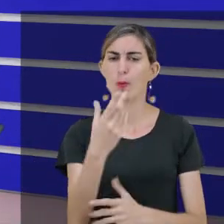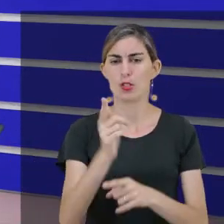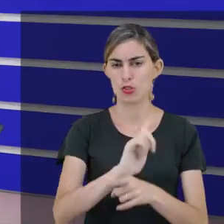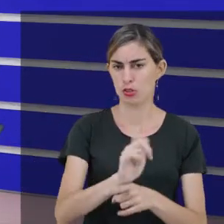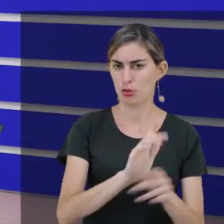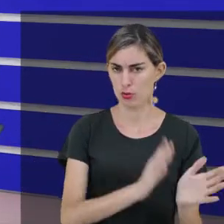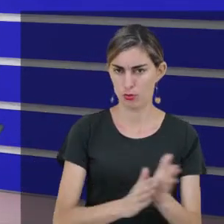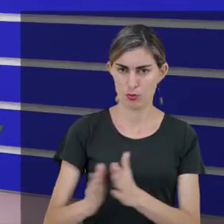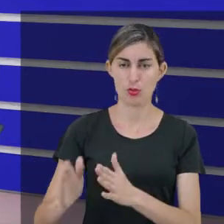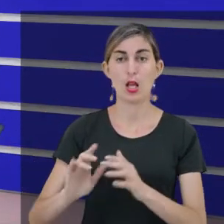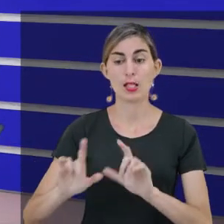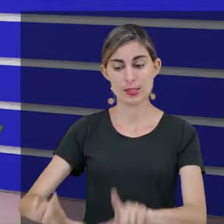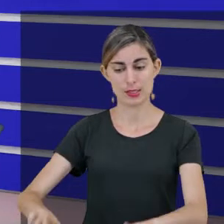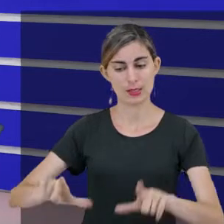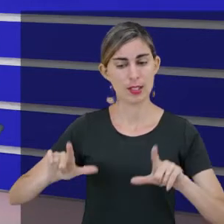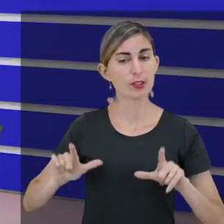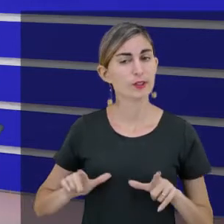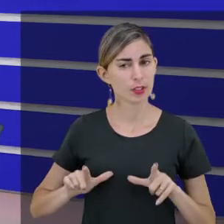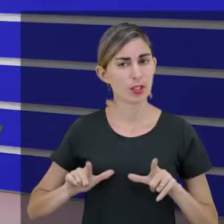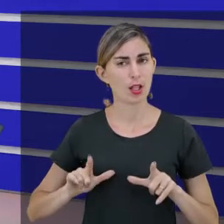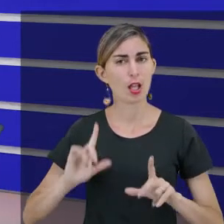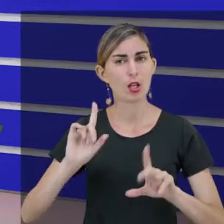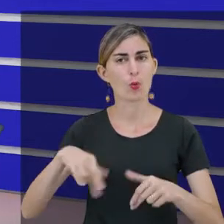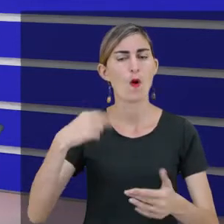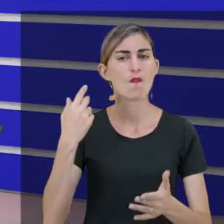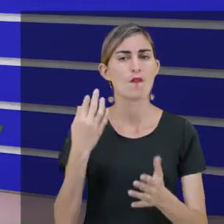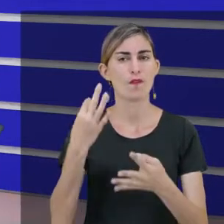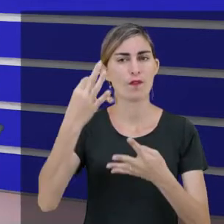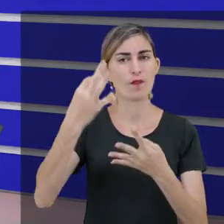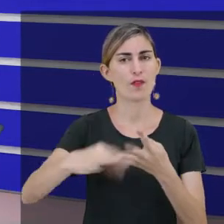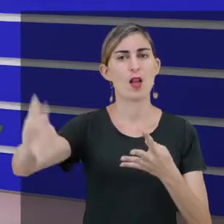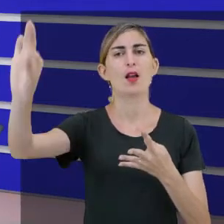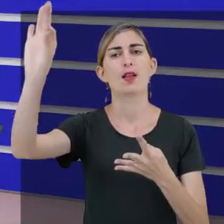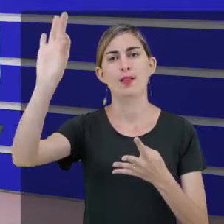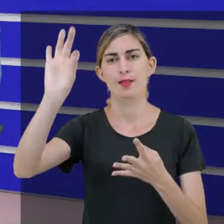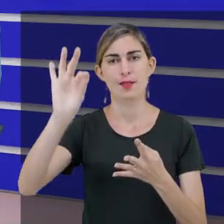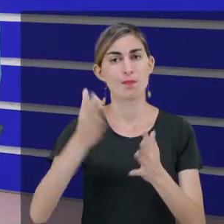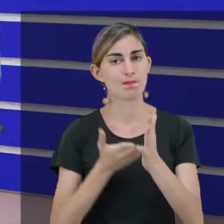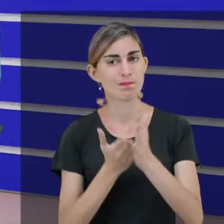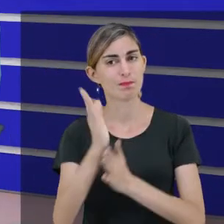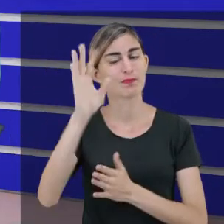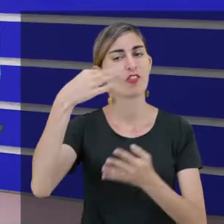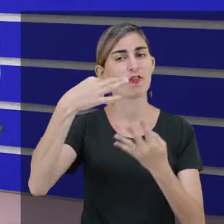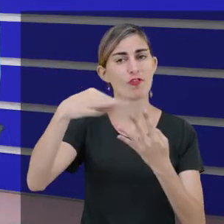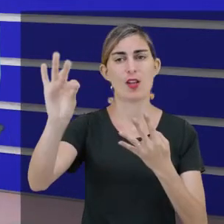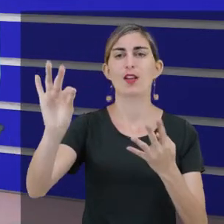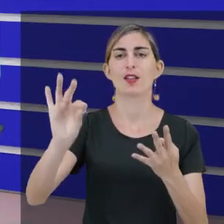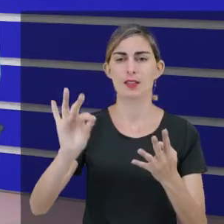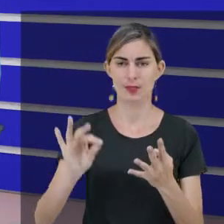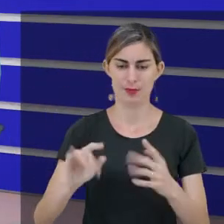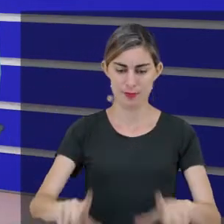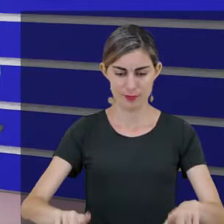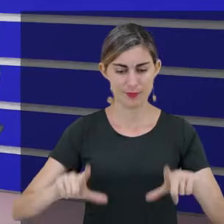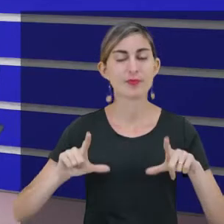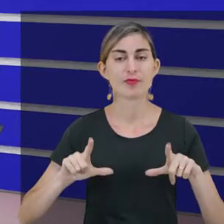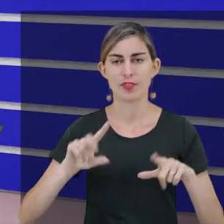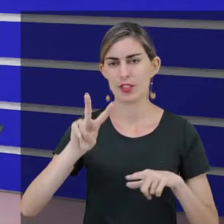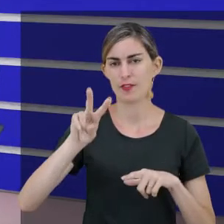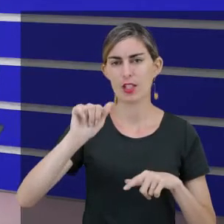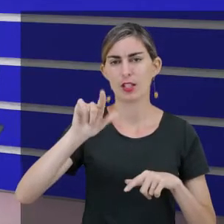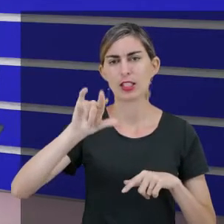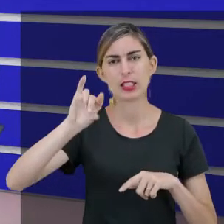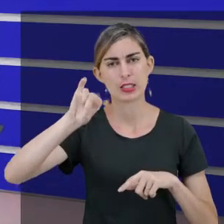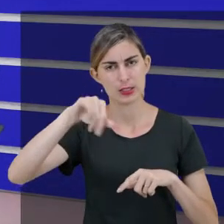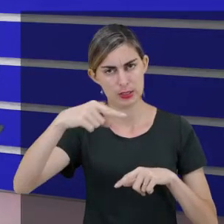Sim. Já a certificação ela vai ser uma validação que esses requisitos foram implementados com êxito, okay, e que estão dando resultados.